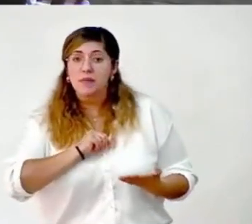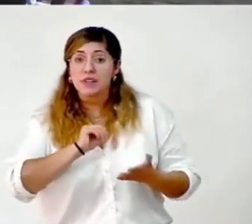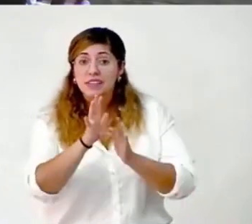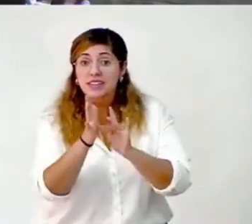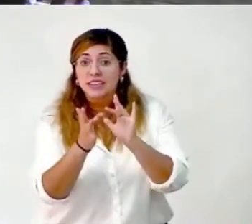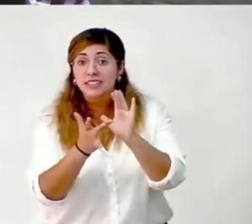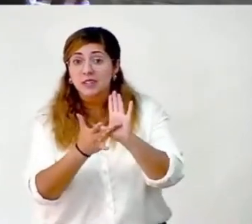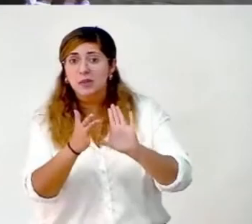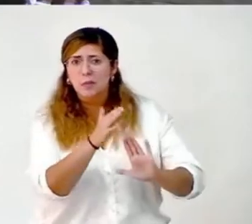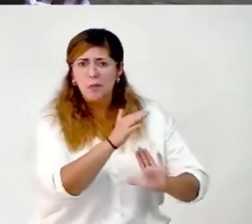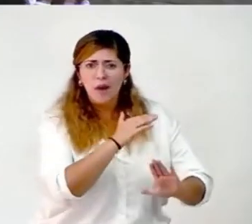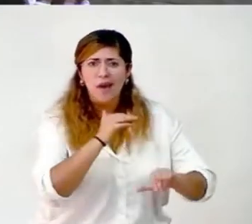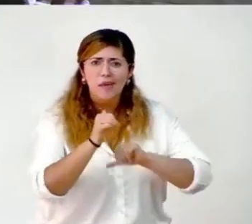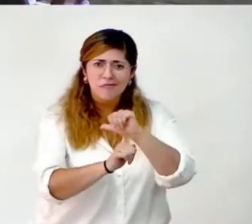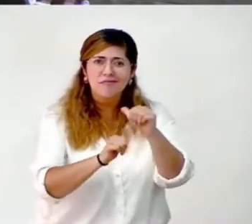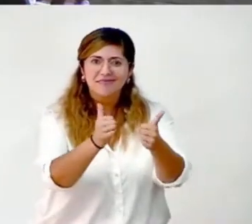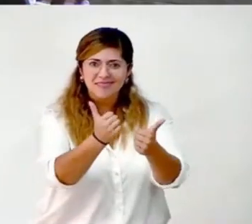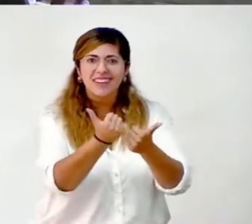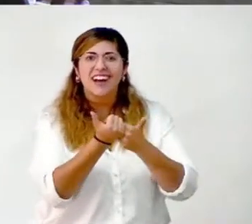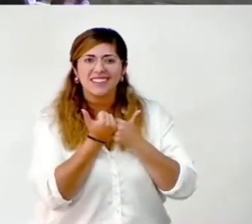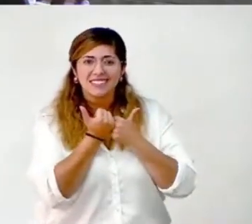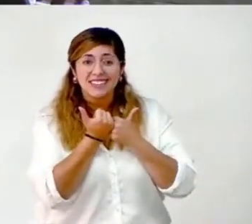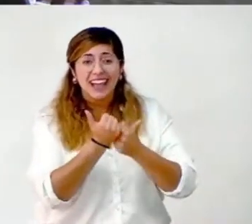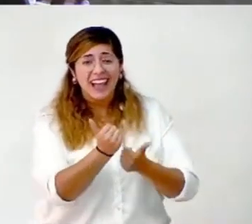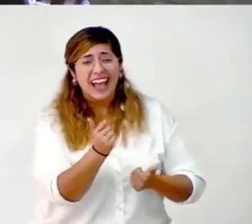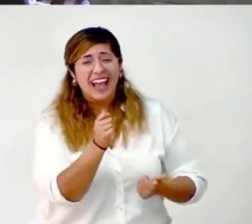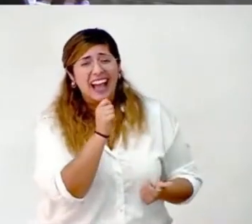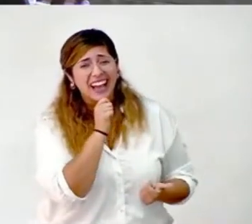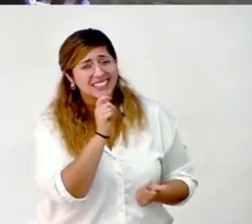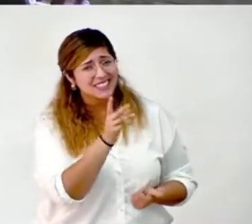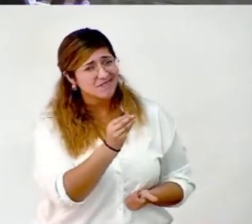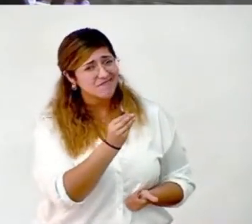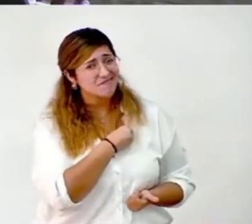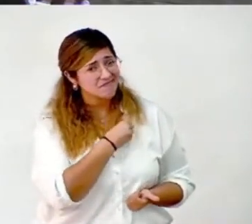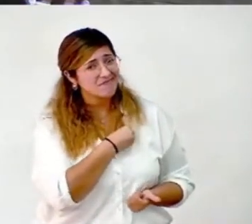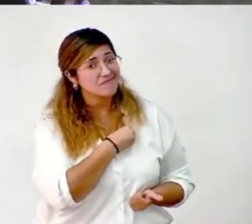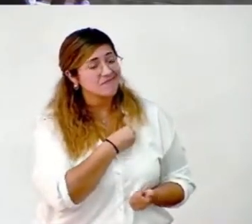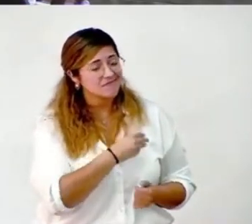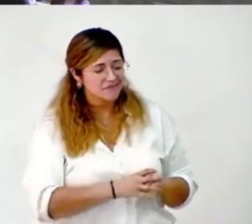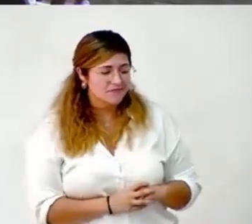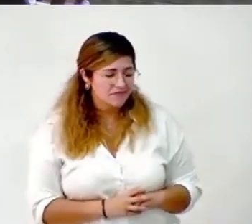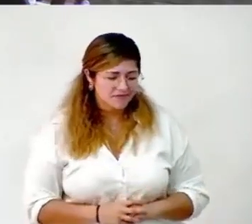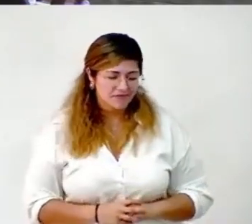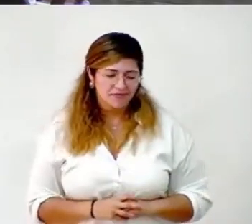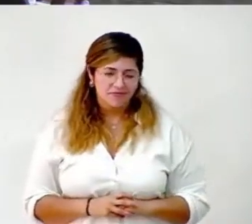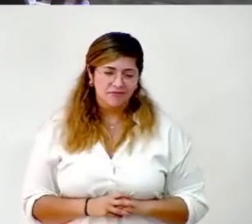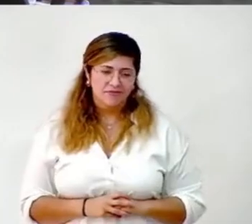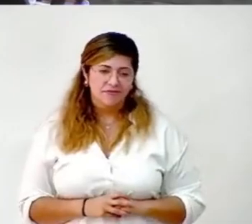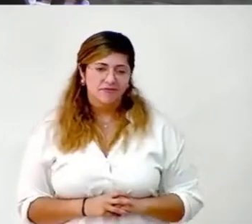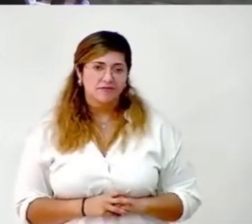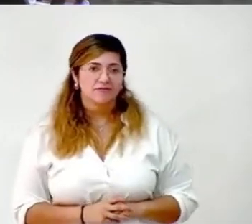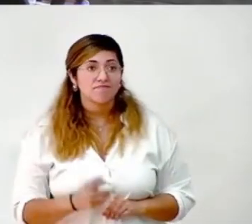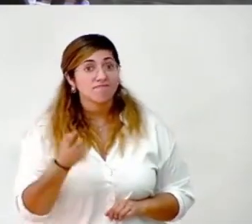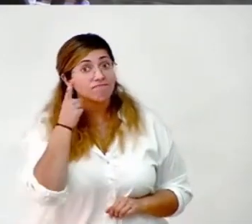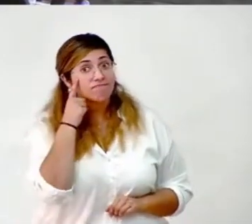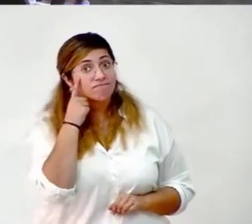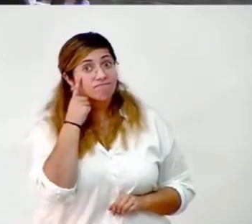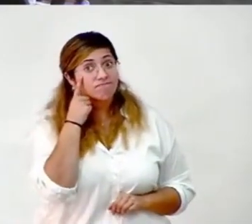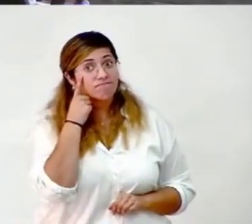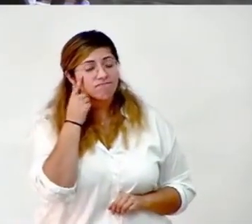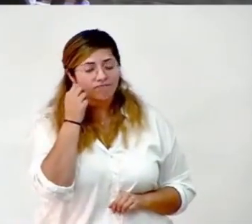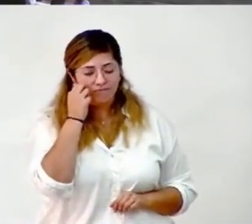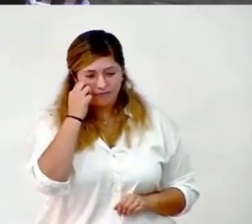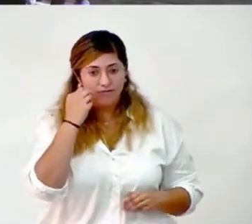Cristo morrido por nós, sendo nós ainda pecadores. Portanto, o argumento que diz, onde